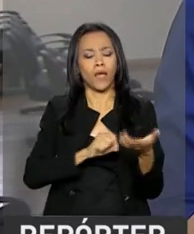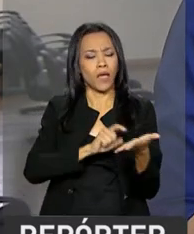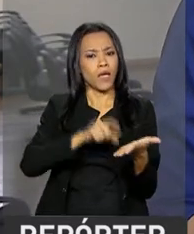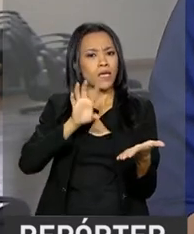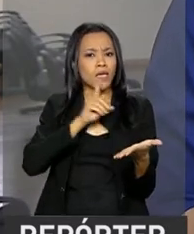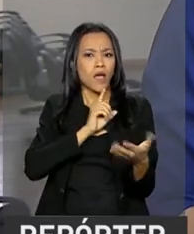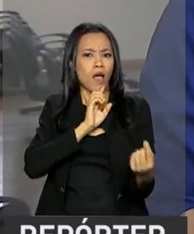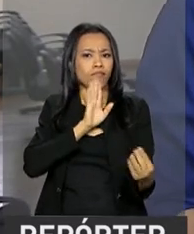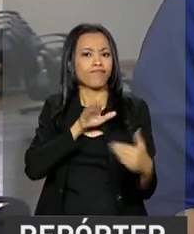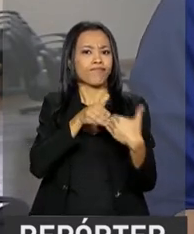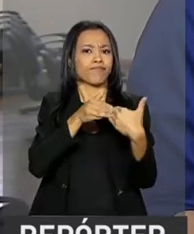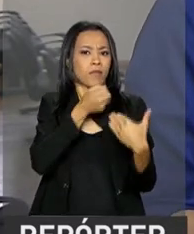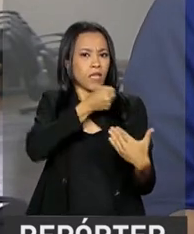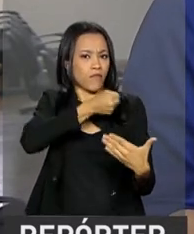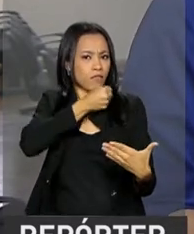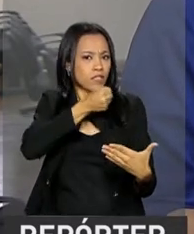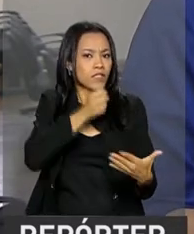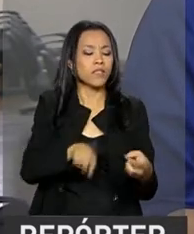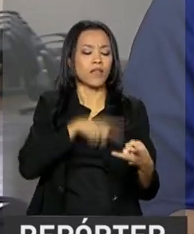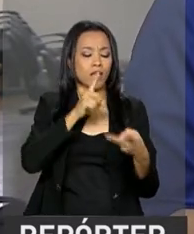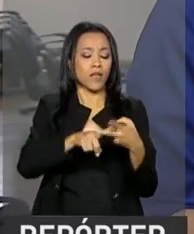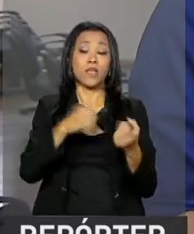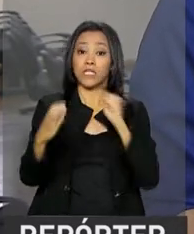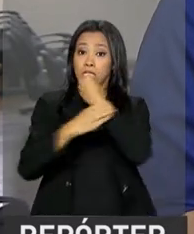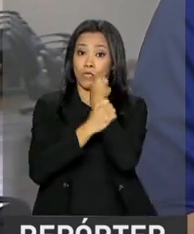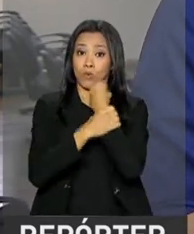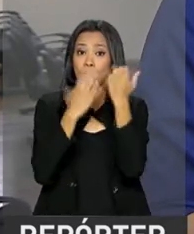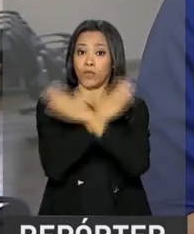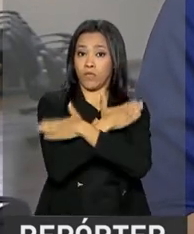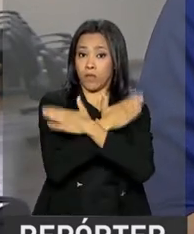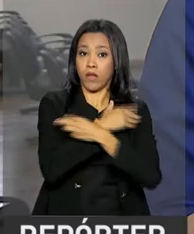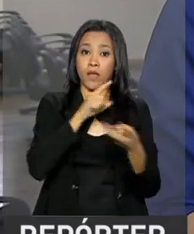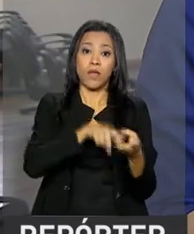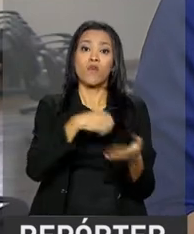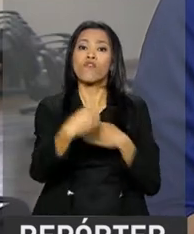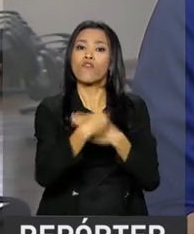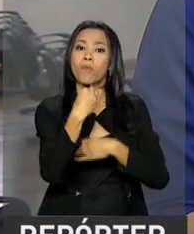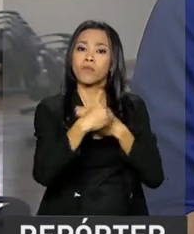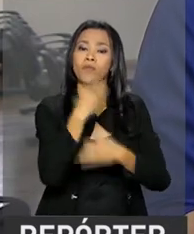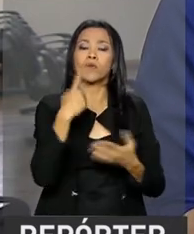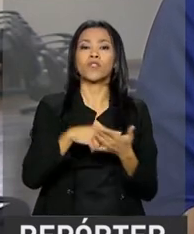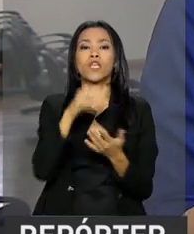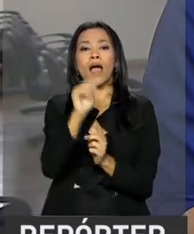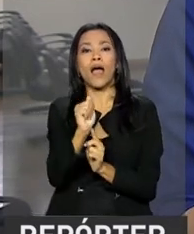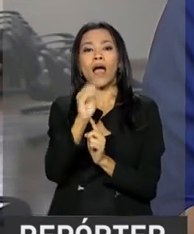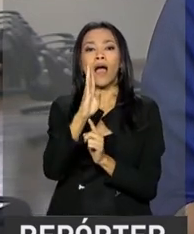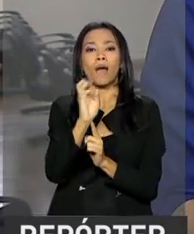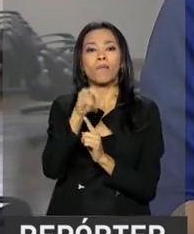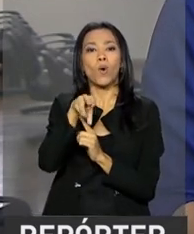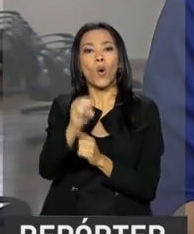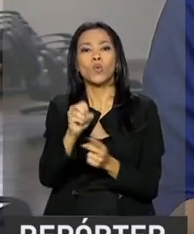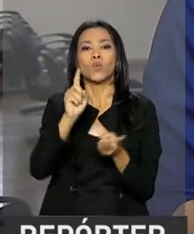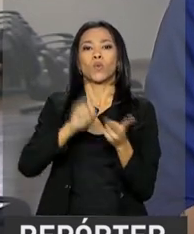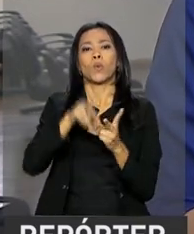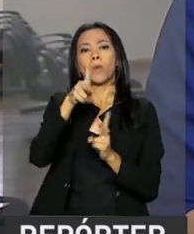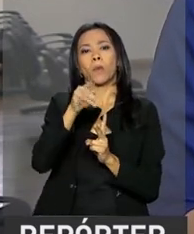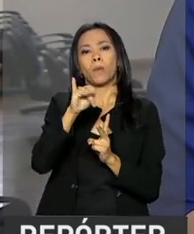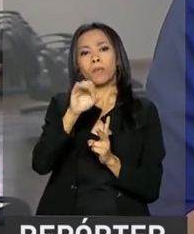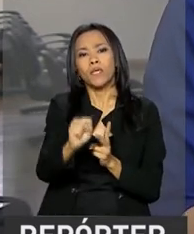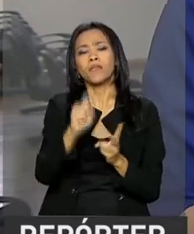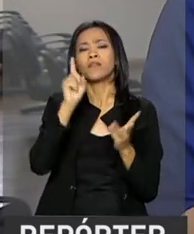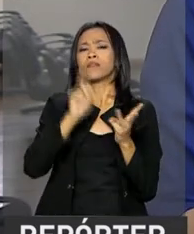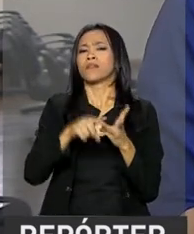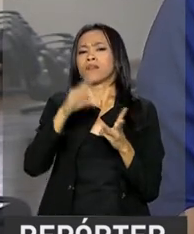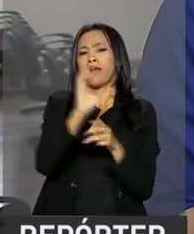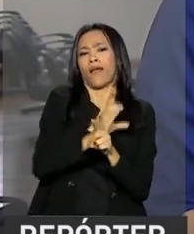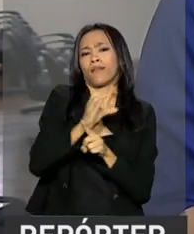entrevistas consultar o seguro-desemprego informações sobre abono salarial equipes como o calendário de pagamento